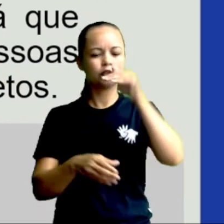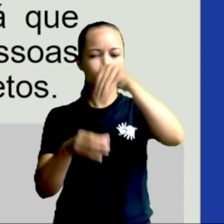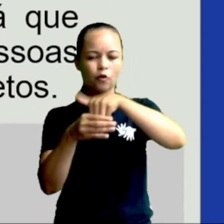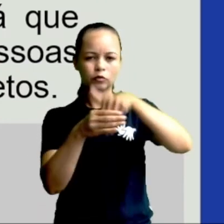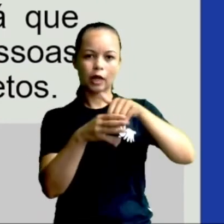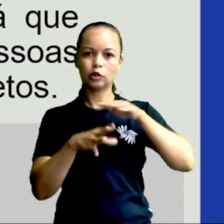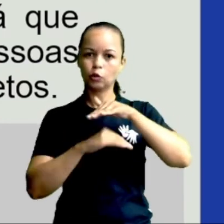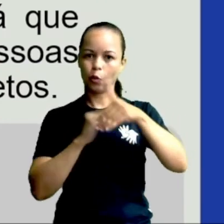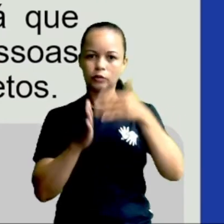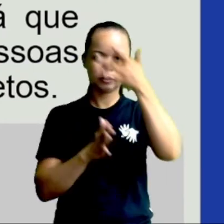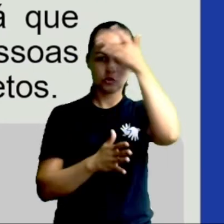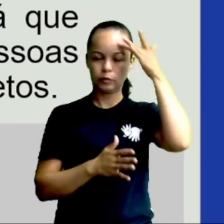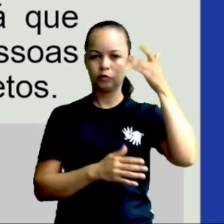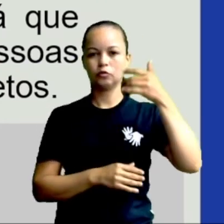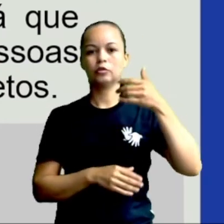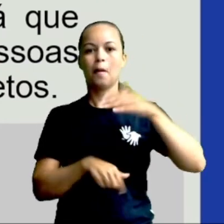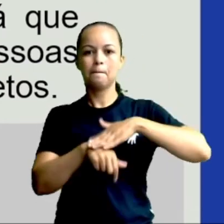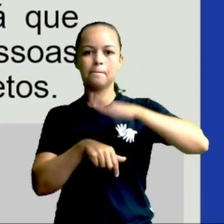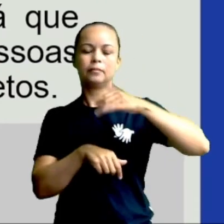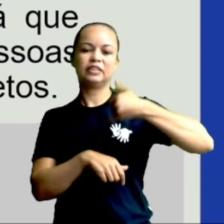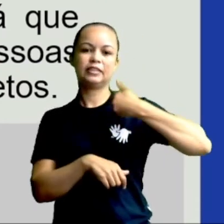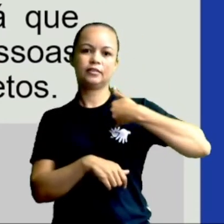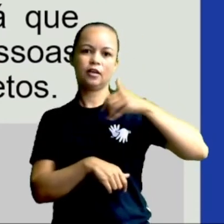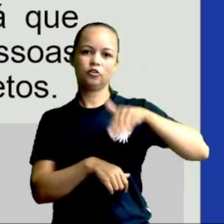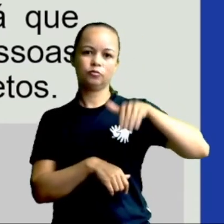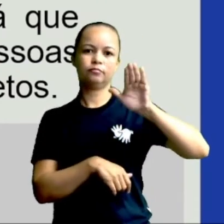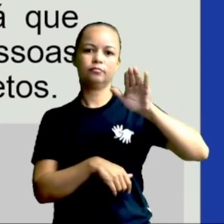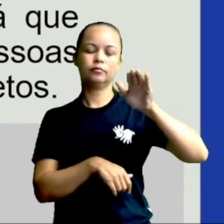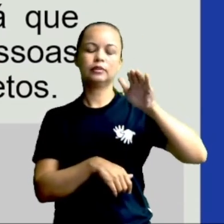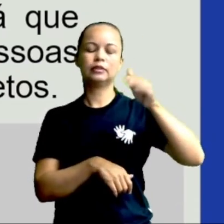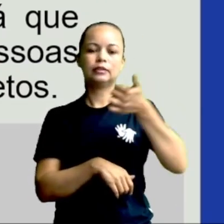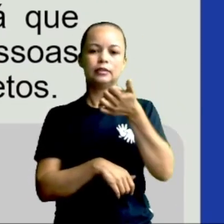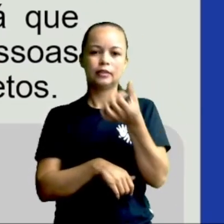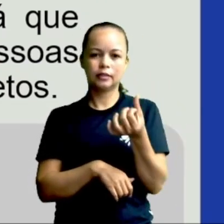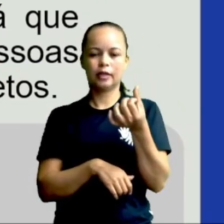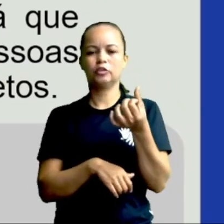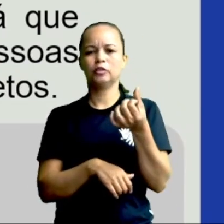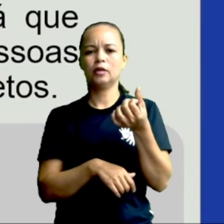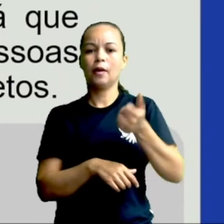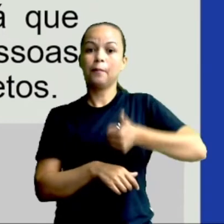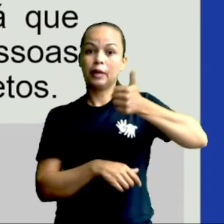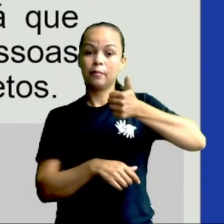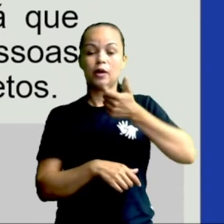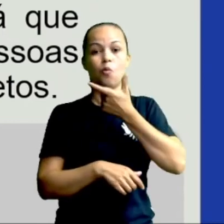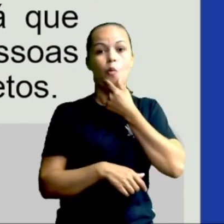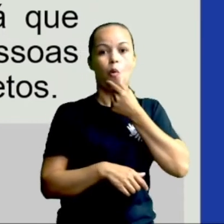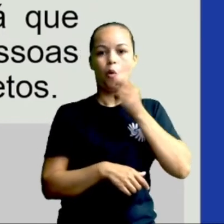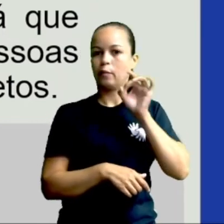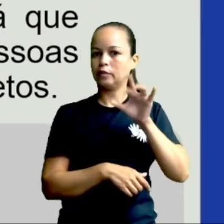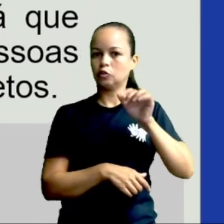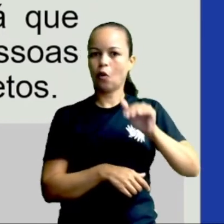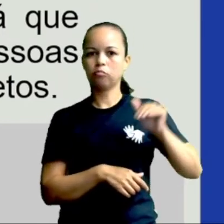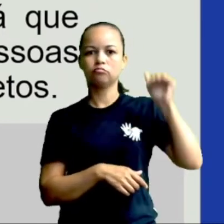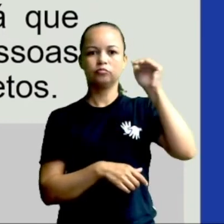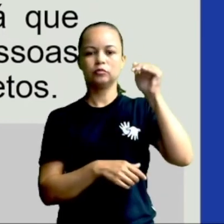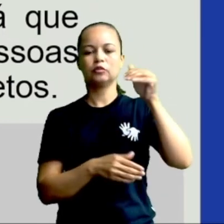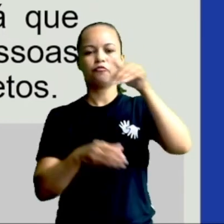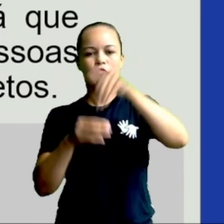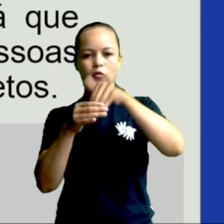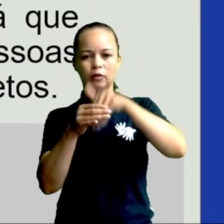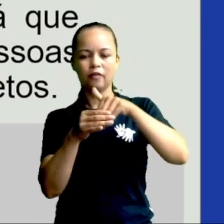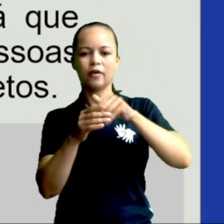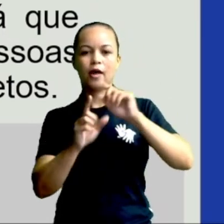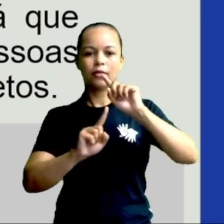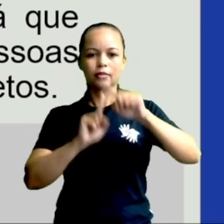as pessoas maiores de 16, a gente viu, primeiro, antes, só homens podiam votar. Tá? Depois a gente viu